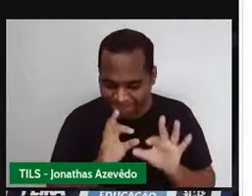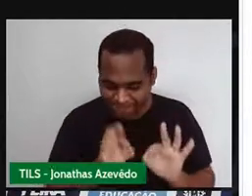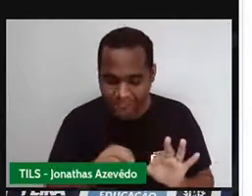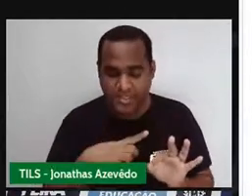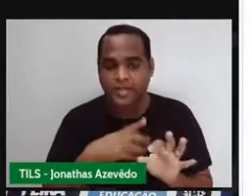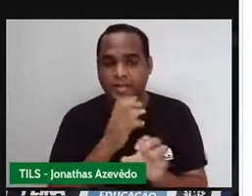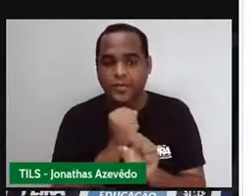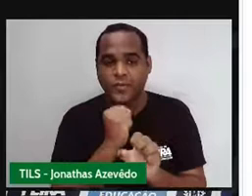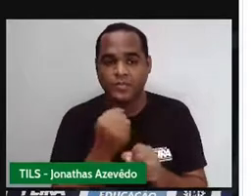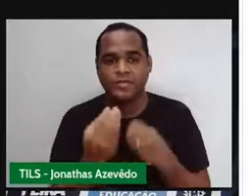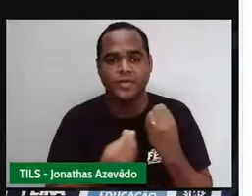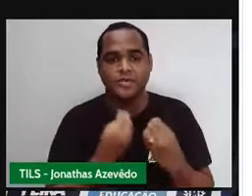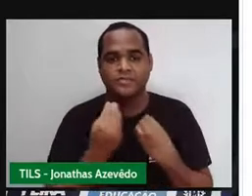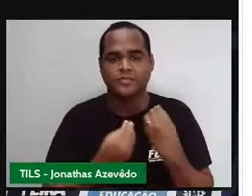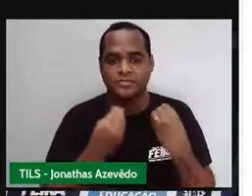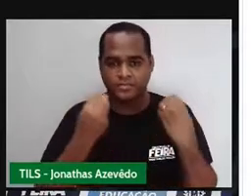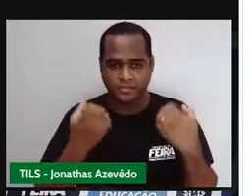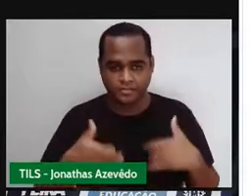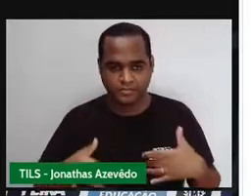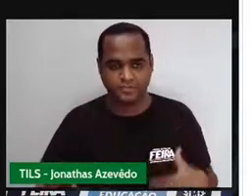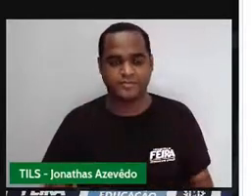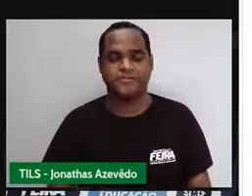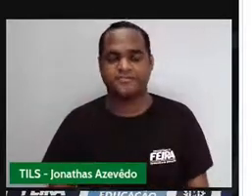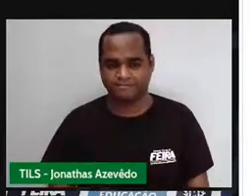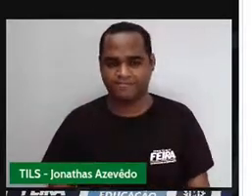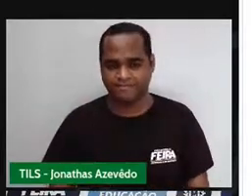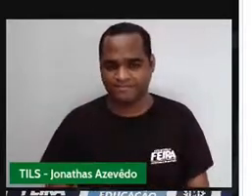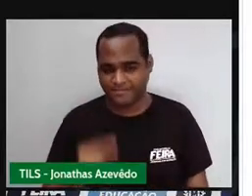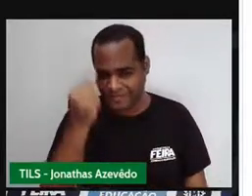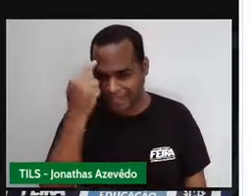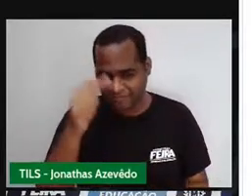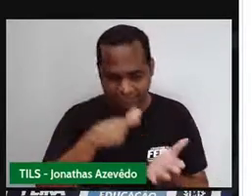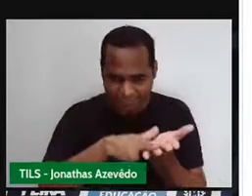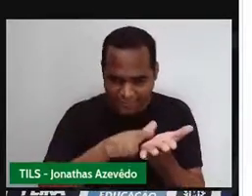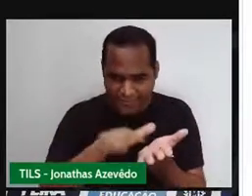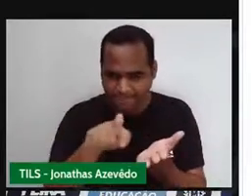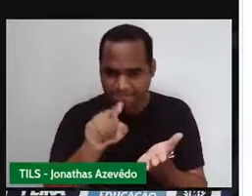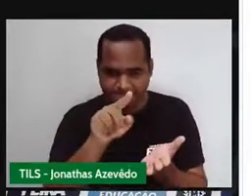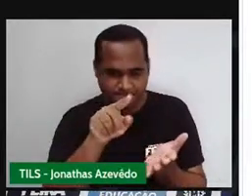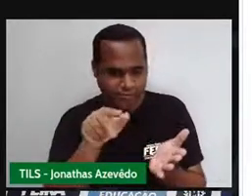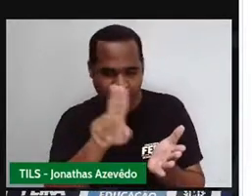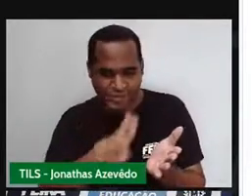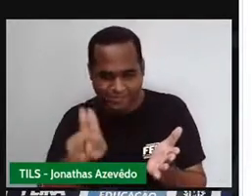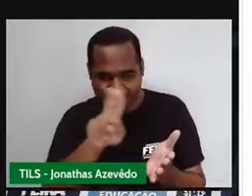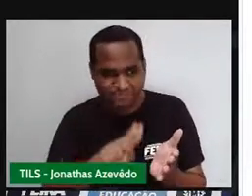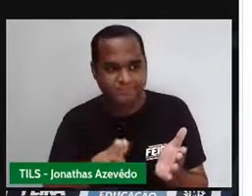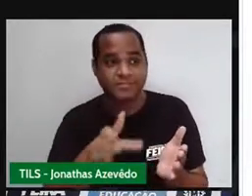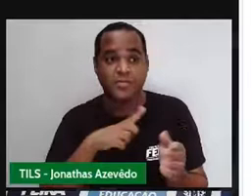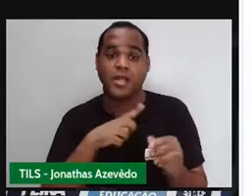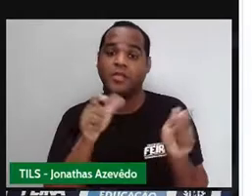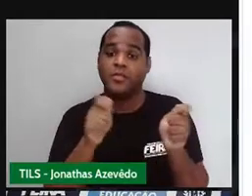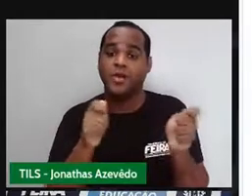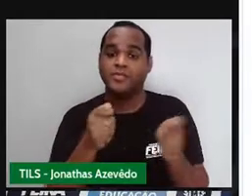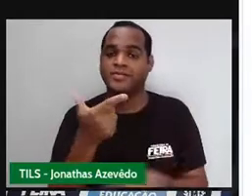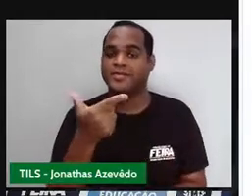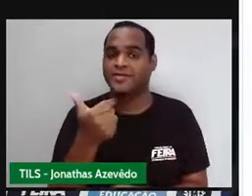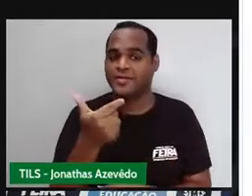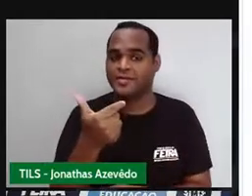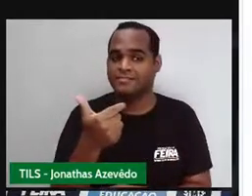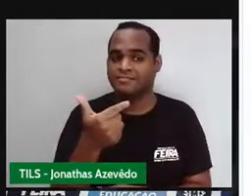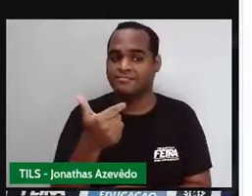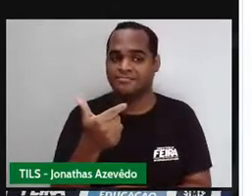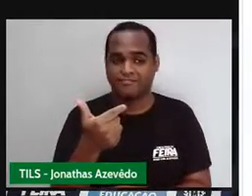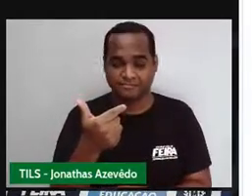forma de fazer essa multiplicação uzinha naquele papelzinho que eu pedi para você usar certo e a gente vai ver que vai dar 12